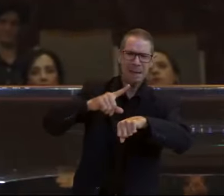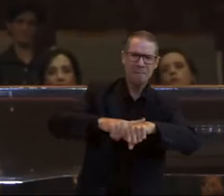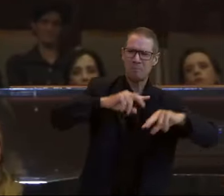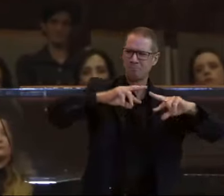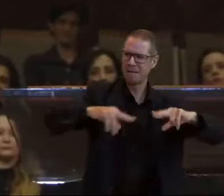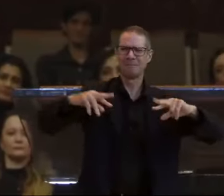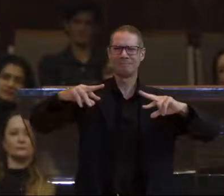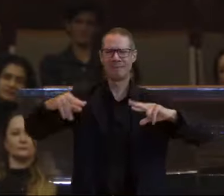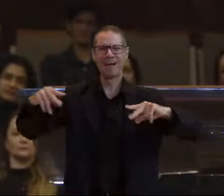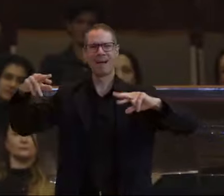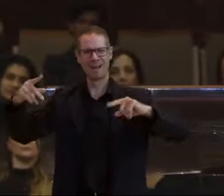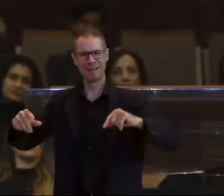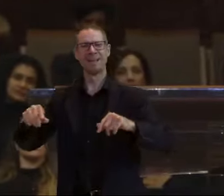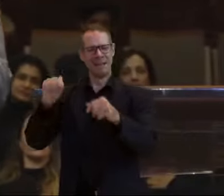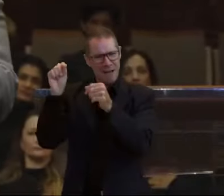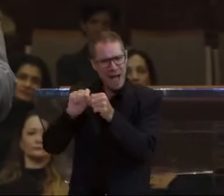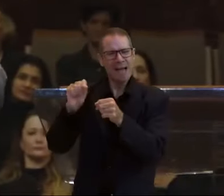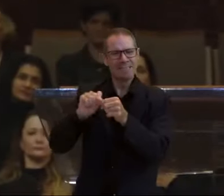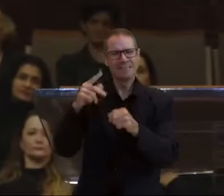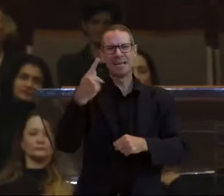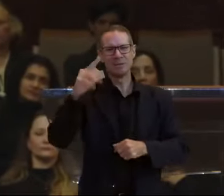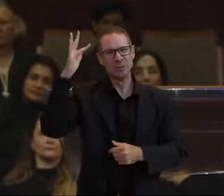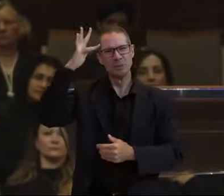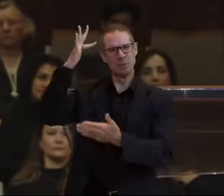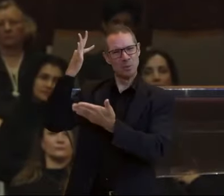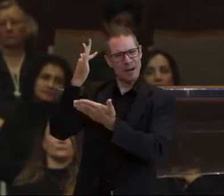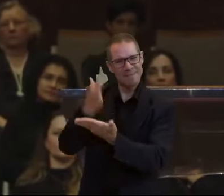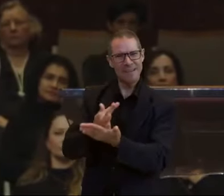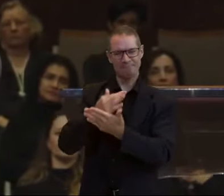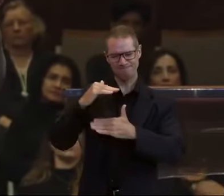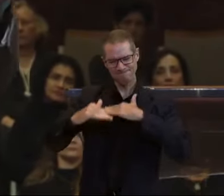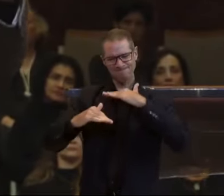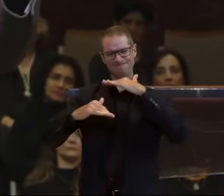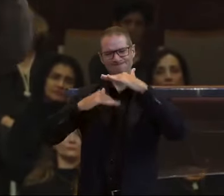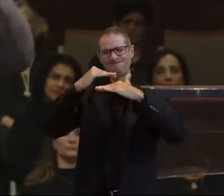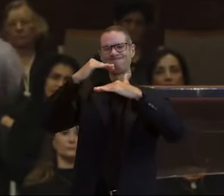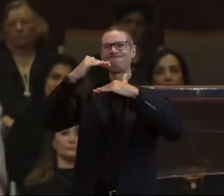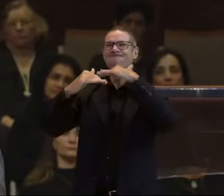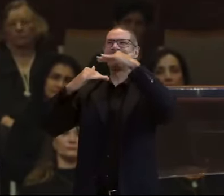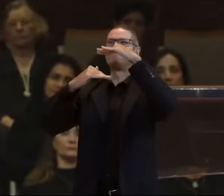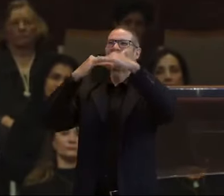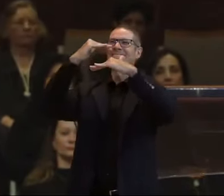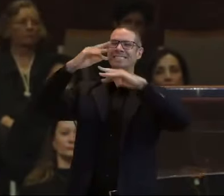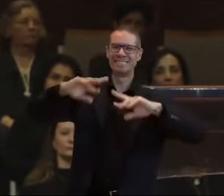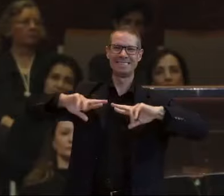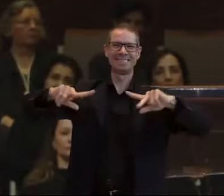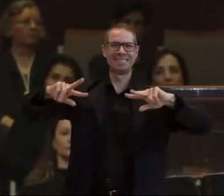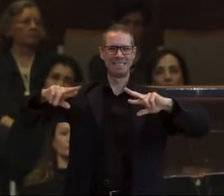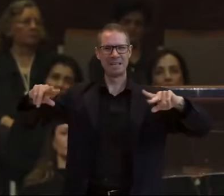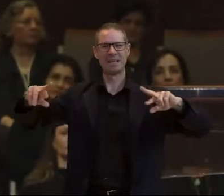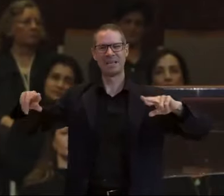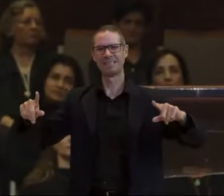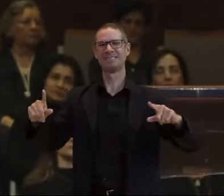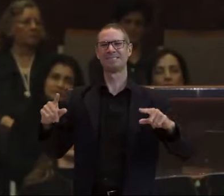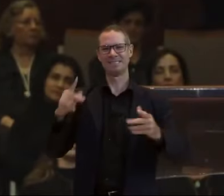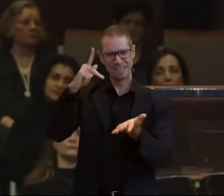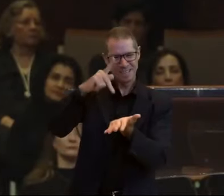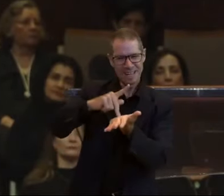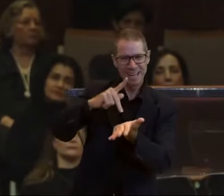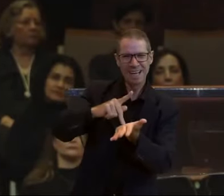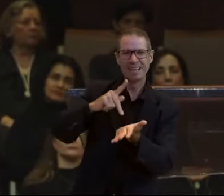diferentes, agiram para que a sua fé pudesse crescer em aspectos diferentes. Não é